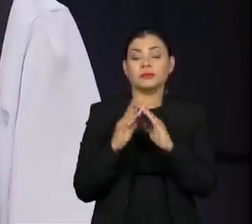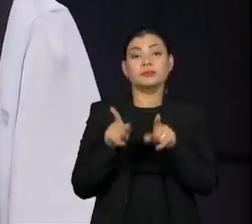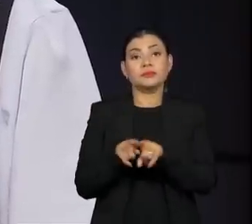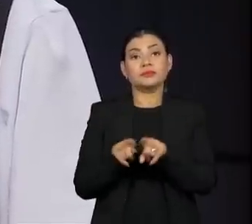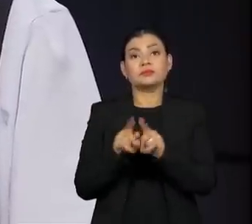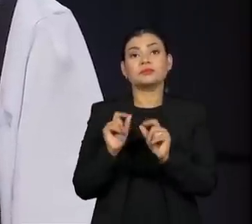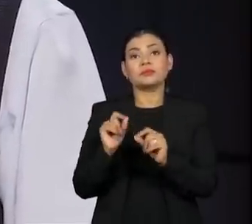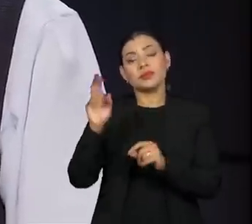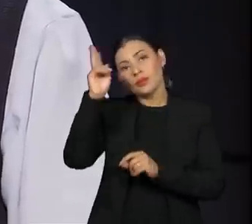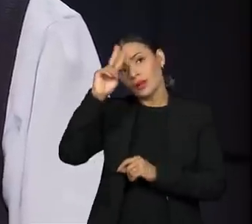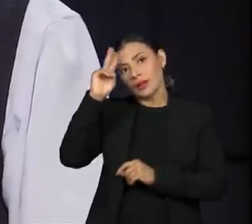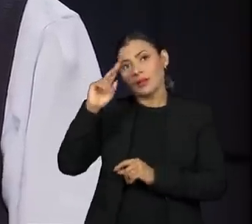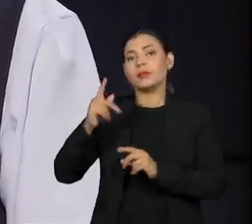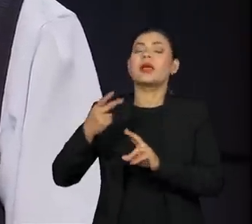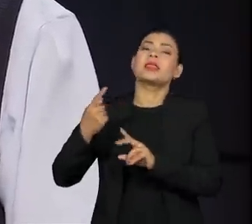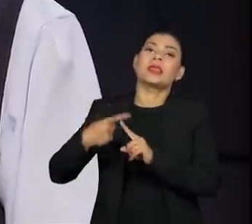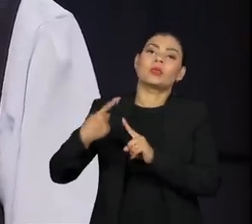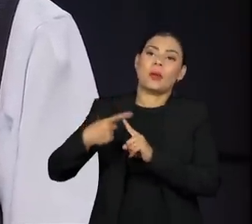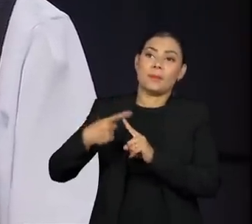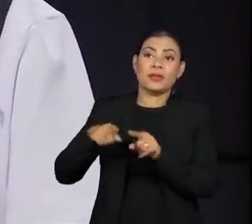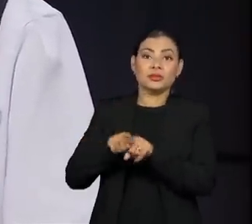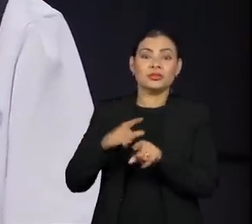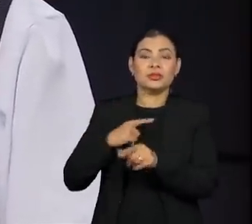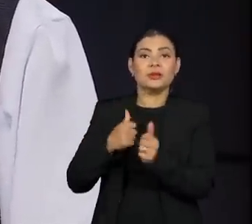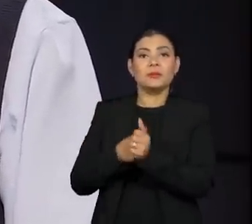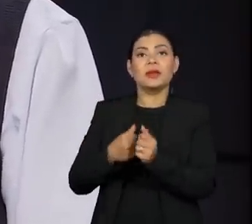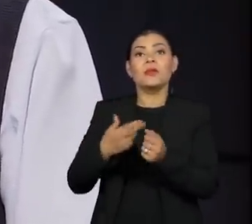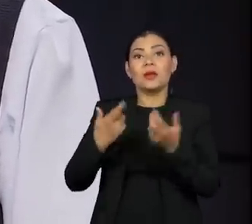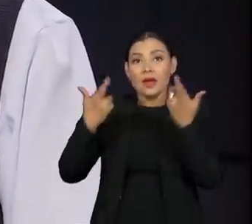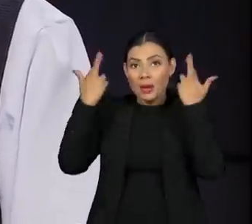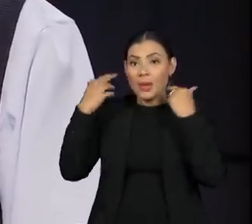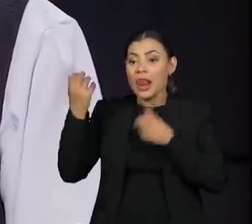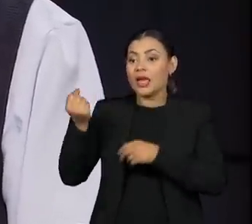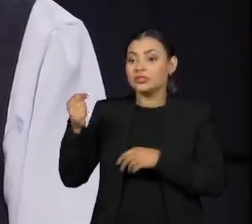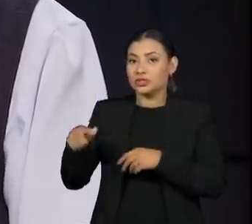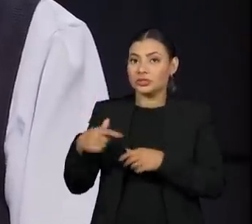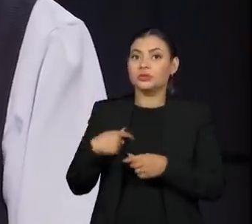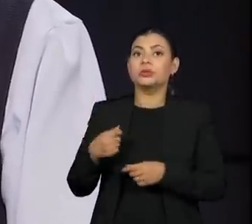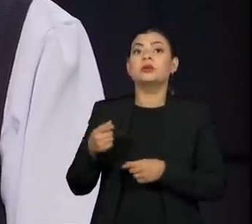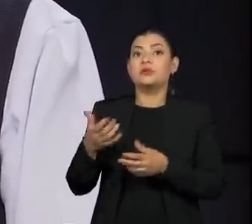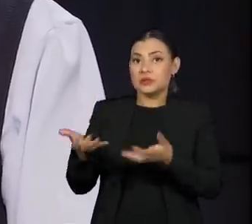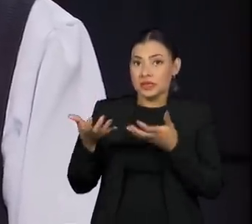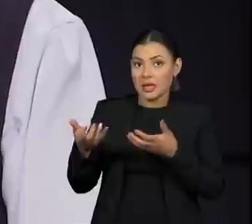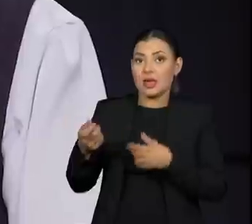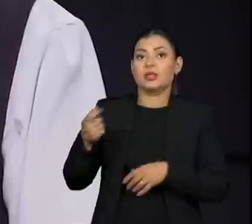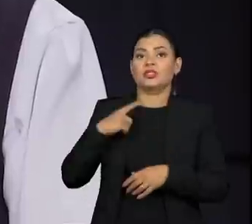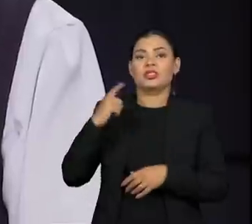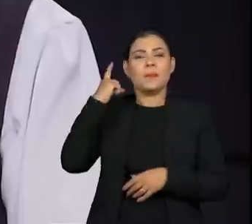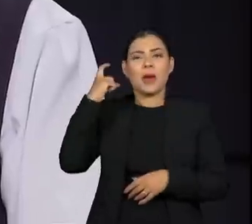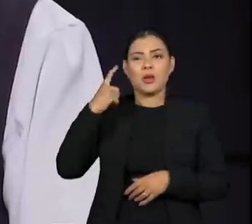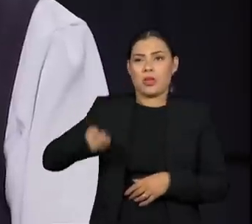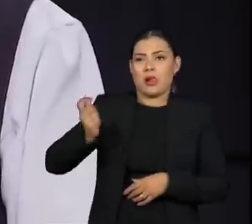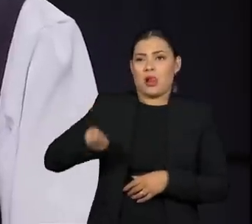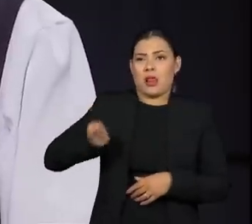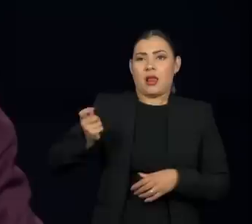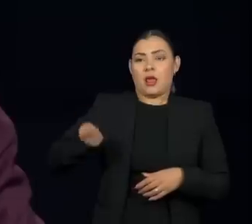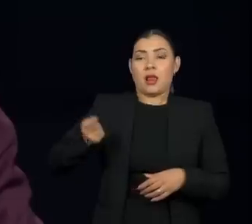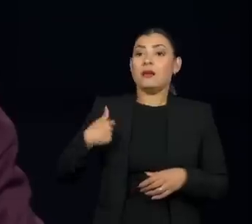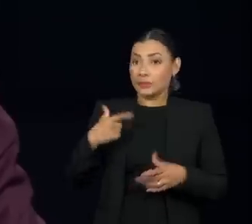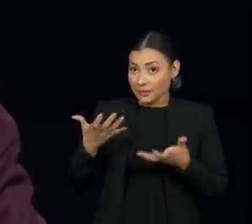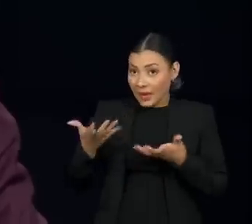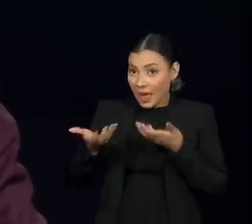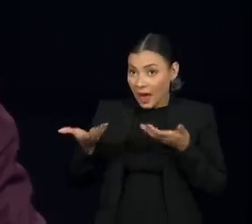por exemplo eu apareçavam aí trazendo cabras na rua pra você pedir leite Ele parava não tinha aquele chacoalhou o barulho